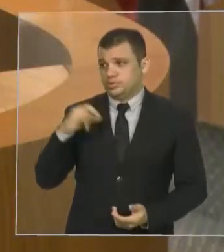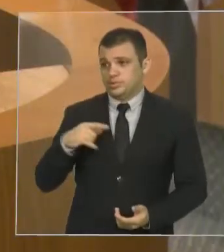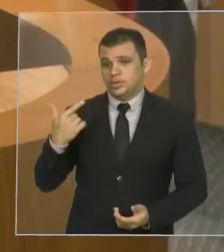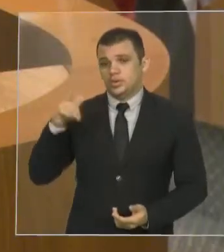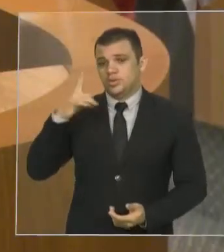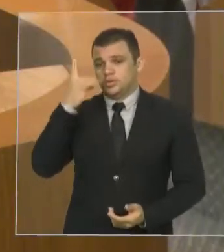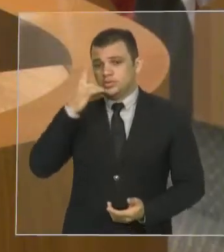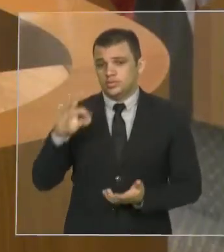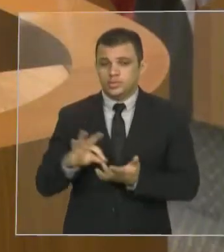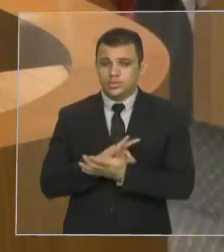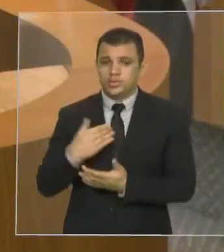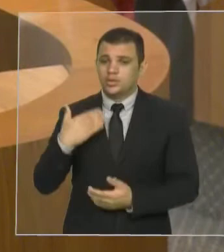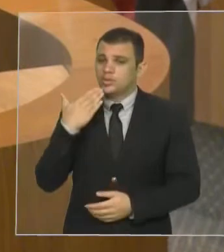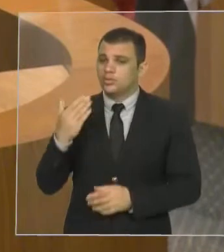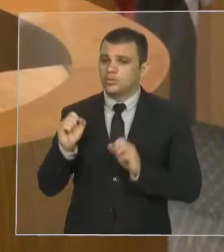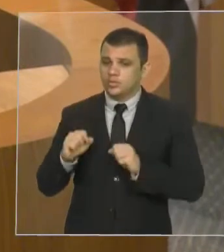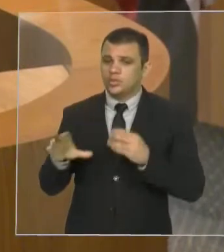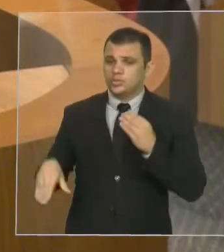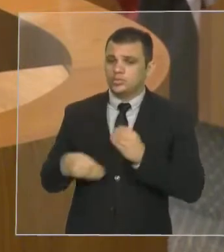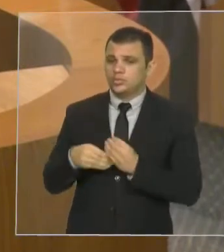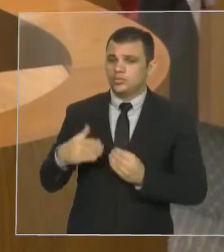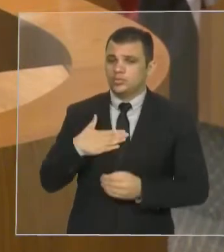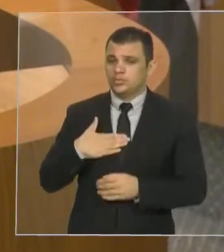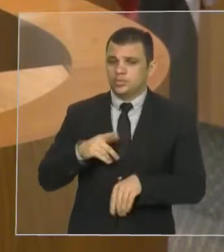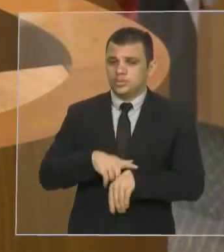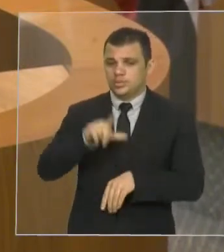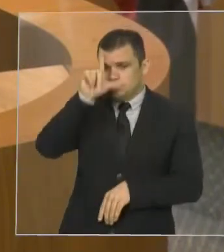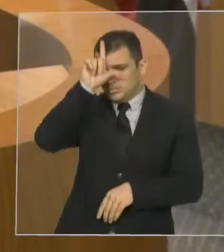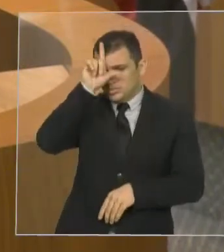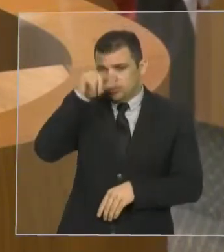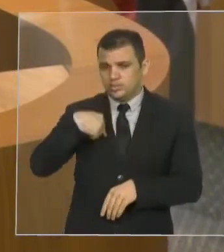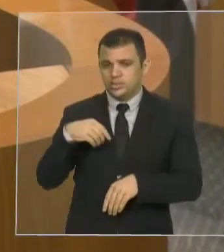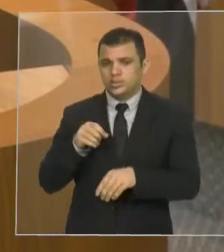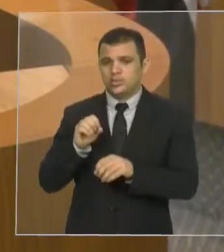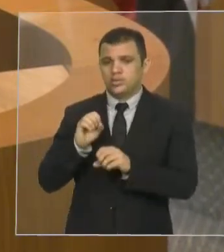Se não tiver, eu peço que seja adicionado meu tempo de liderança pelo encaminhamento.